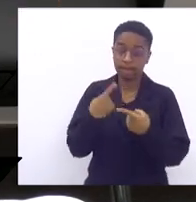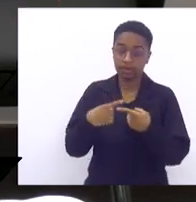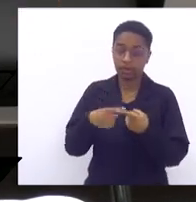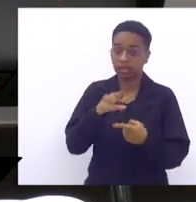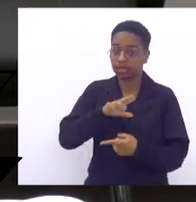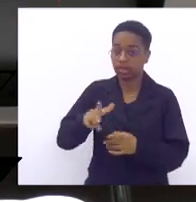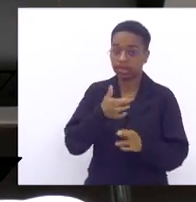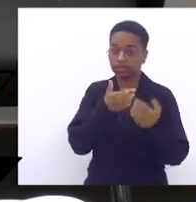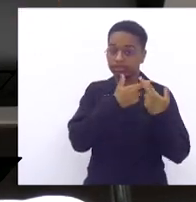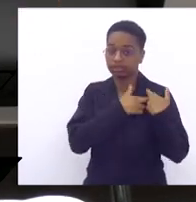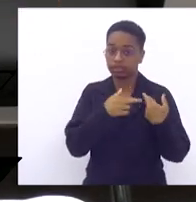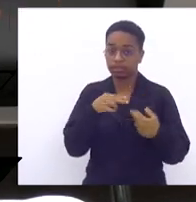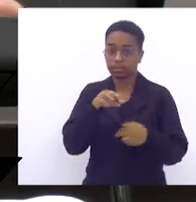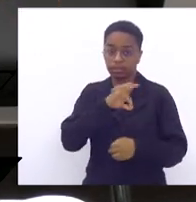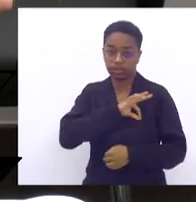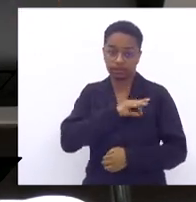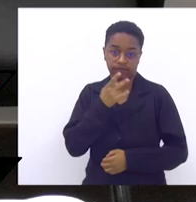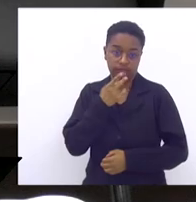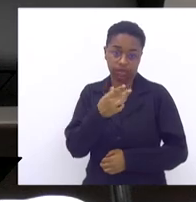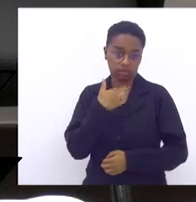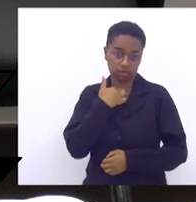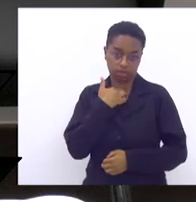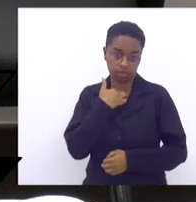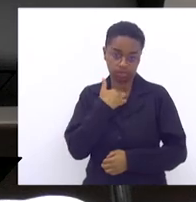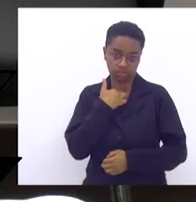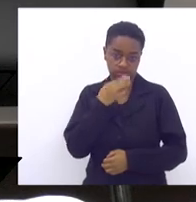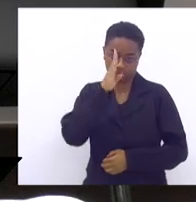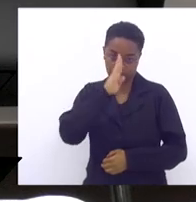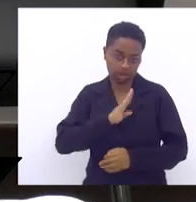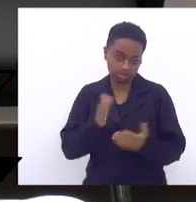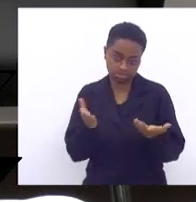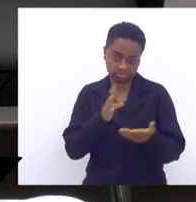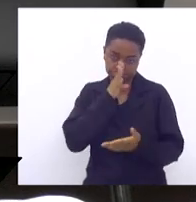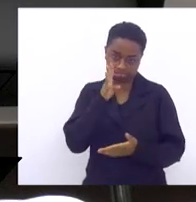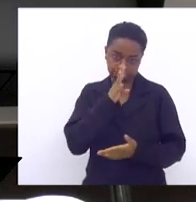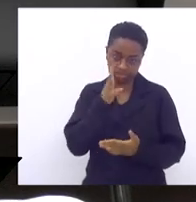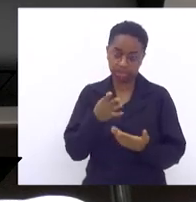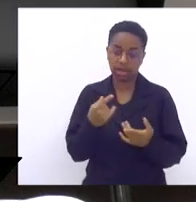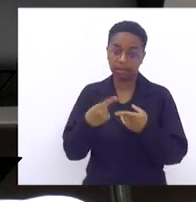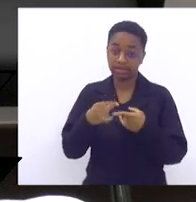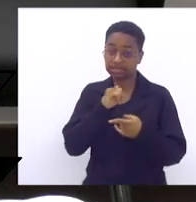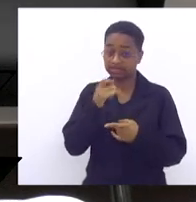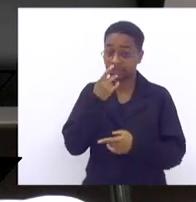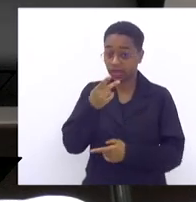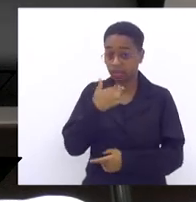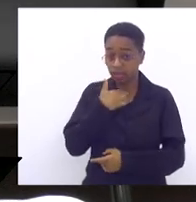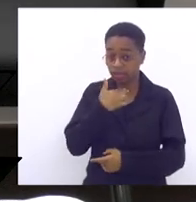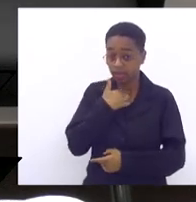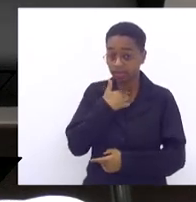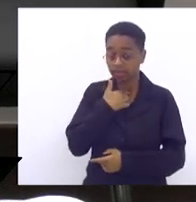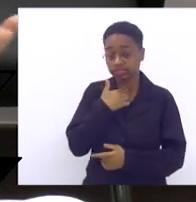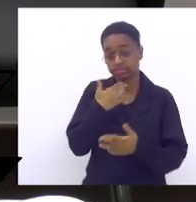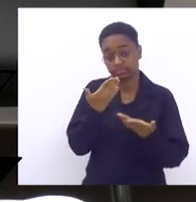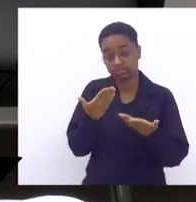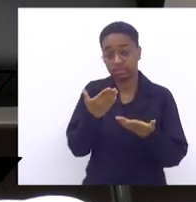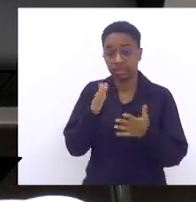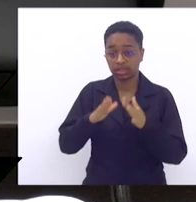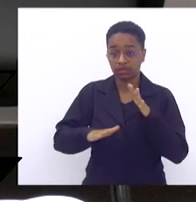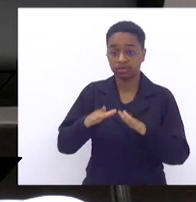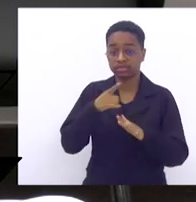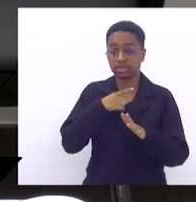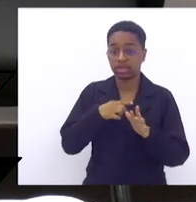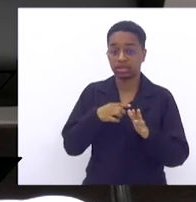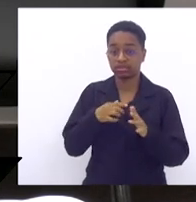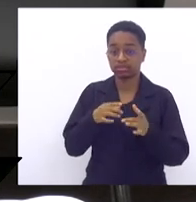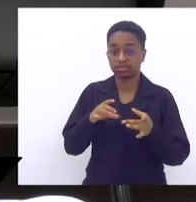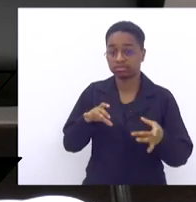à Polícia Civil dizer que não pode, de graça também. Né? Se ela está dizendo que não pode, ela deve estar se respaldando em alguma